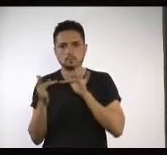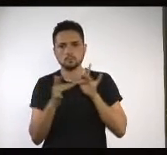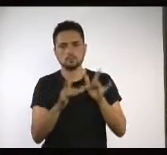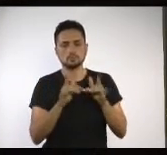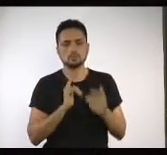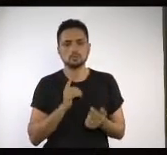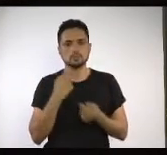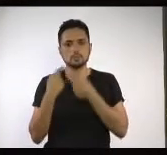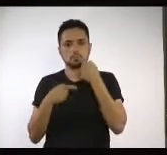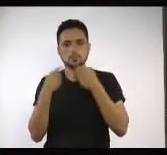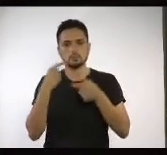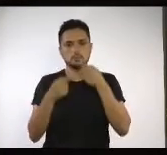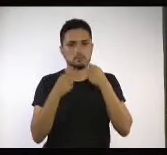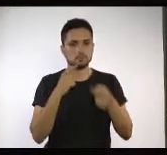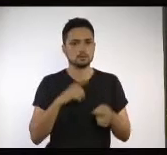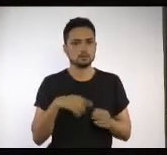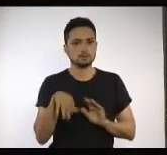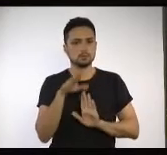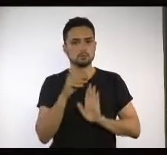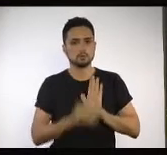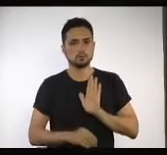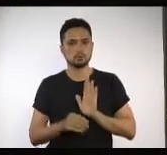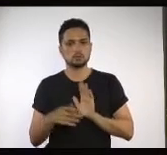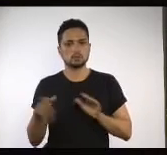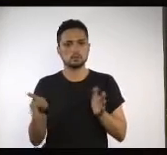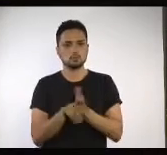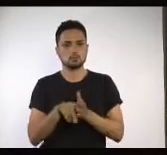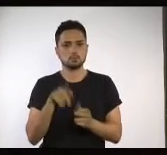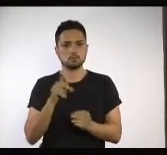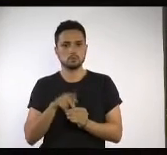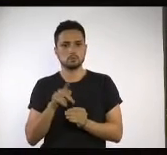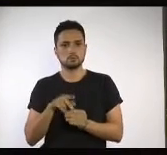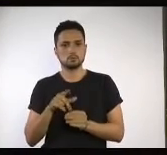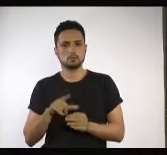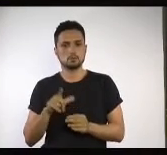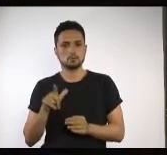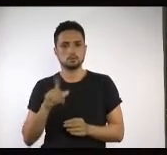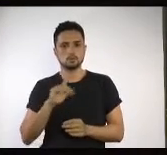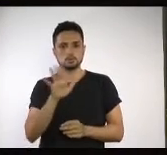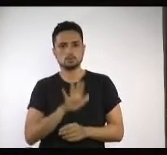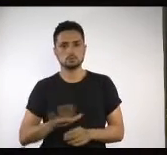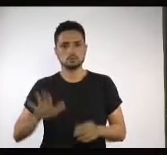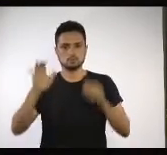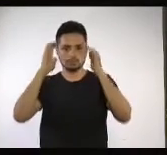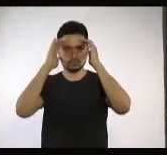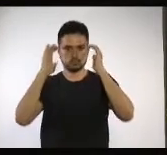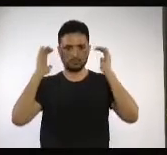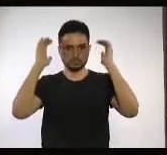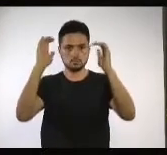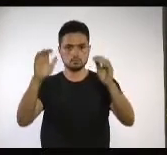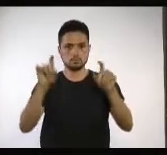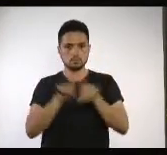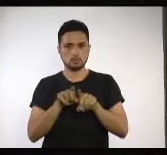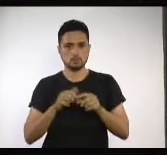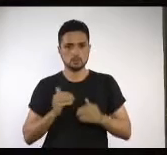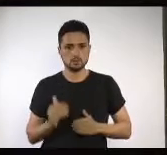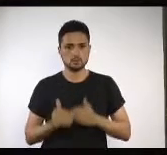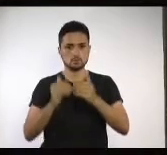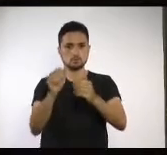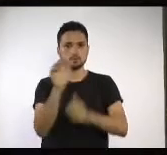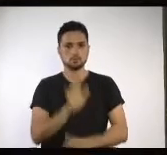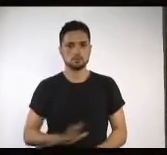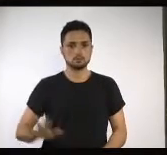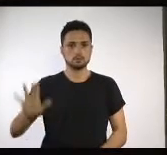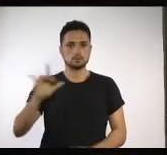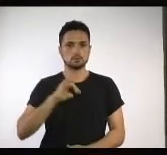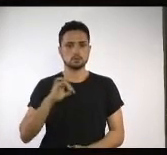corporativo da pauta de petroleiros e petroleiras com o debate da soberania nacional, com o debate do desenvolvimento nacional, com o debate